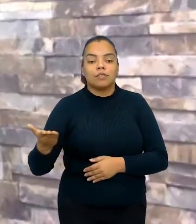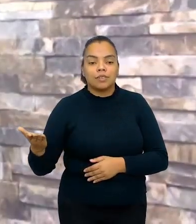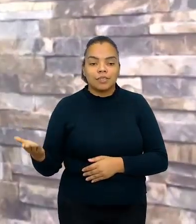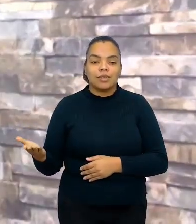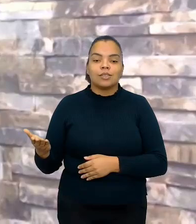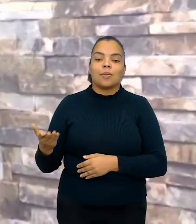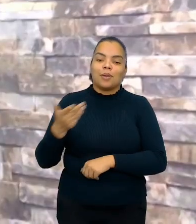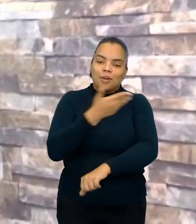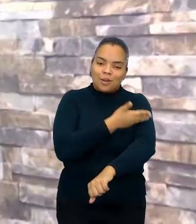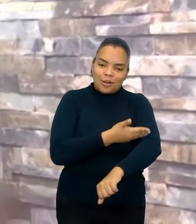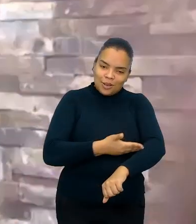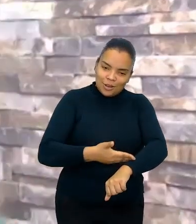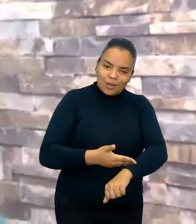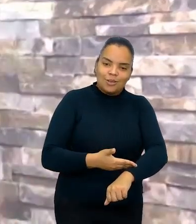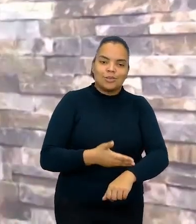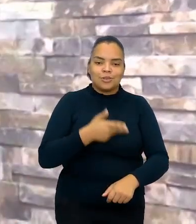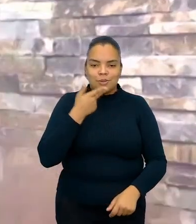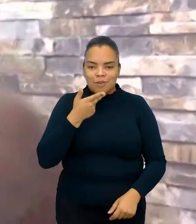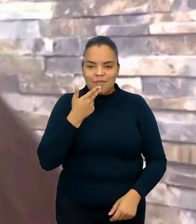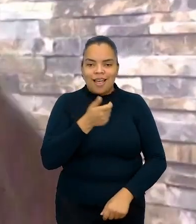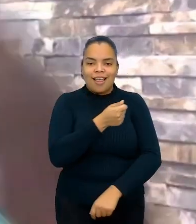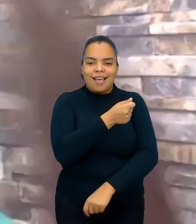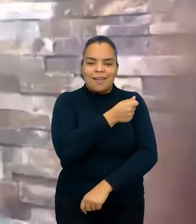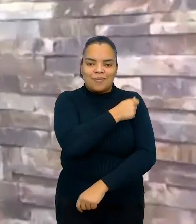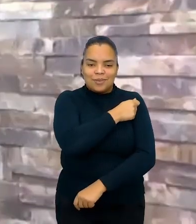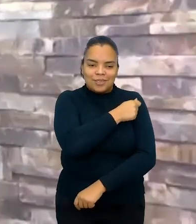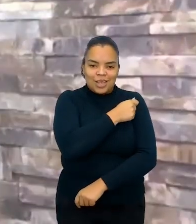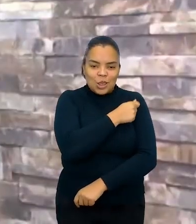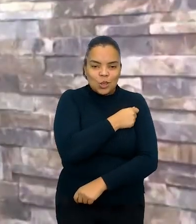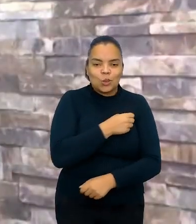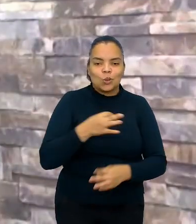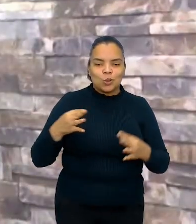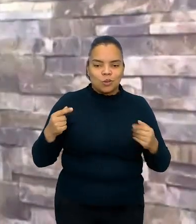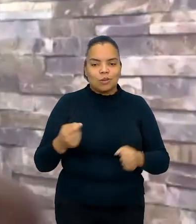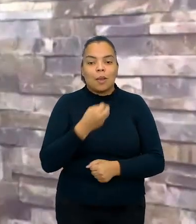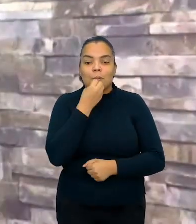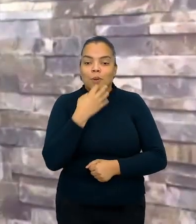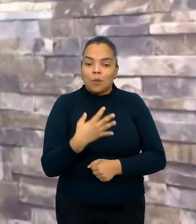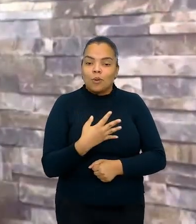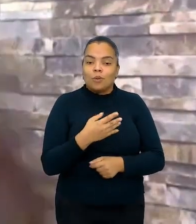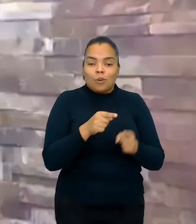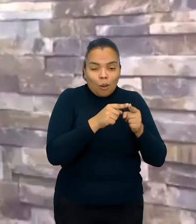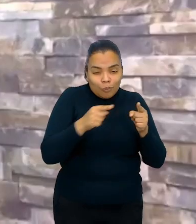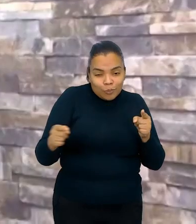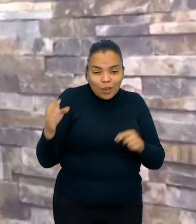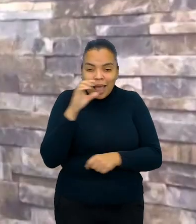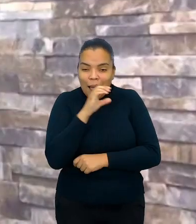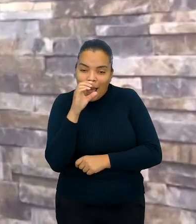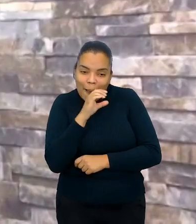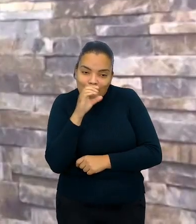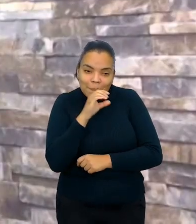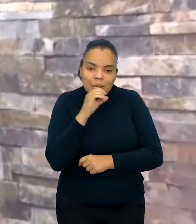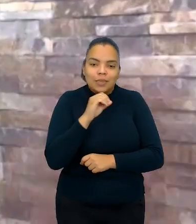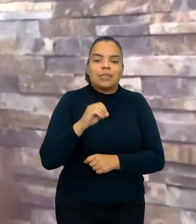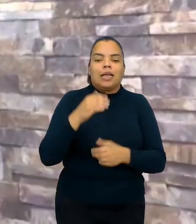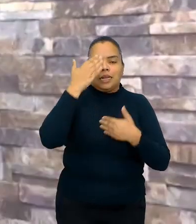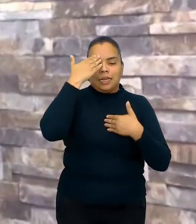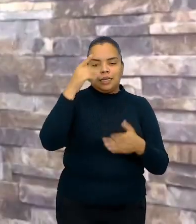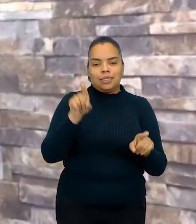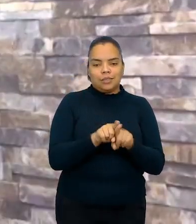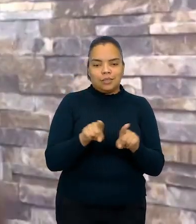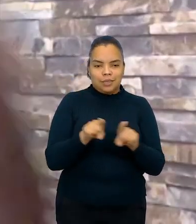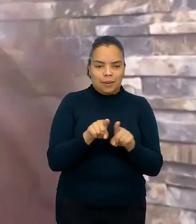costumo dizer para os meus alunos, né, tudo que é bom dura pouco e passa muito rápido. Agradeço a equipe de intérpretes de Libras que